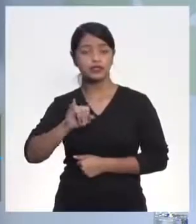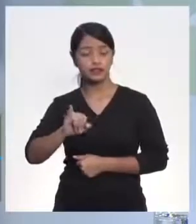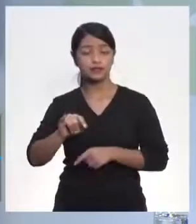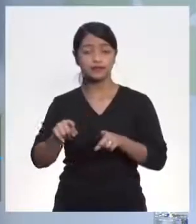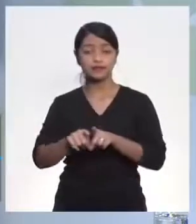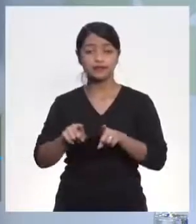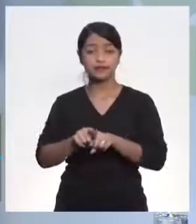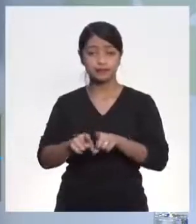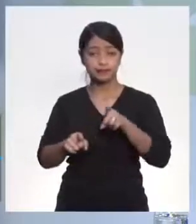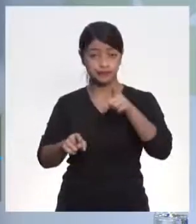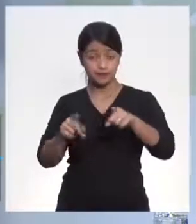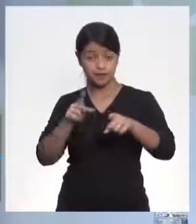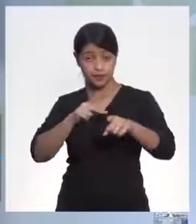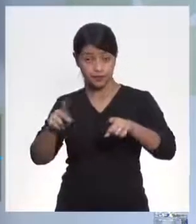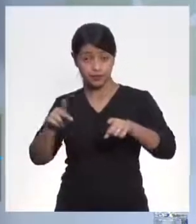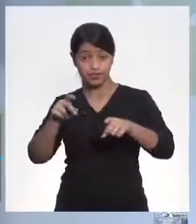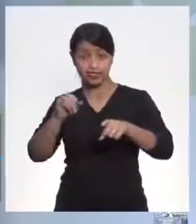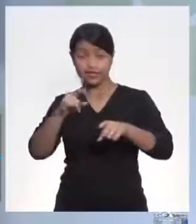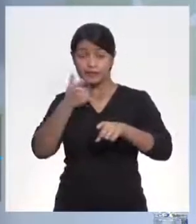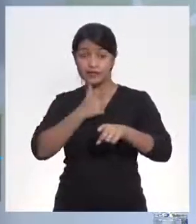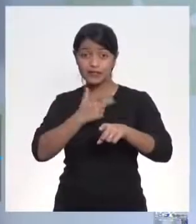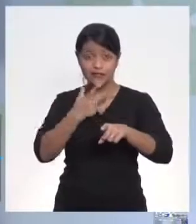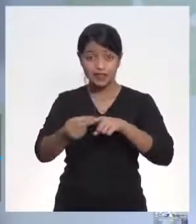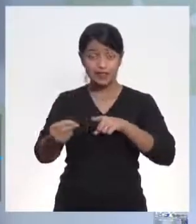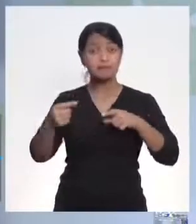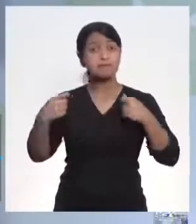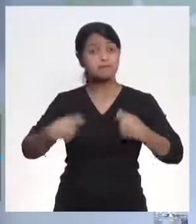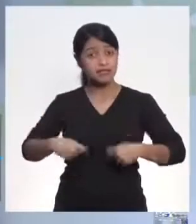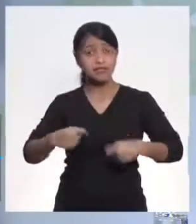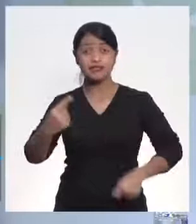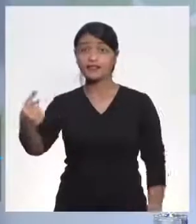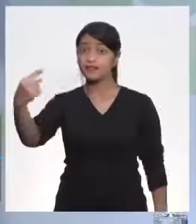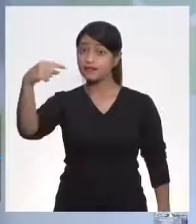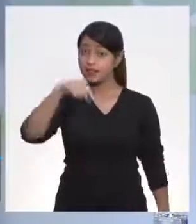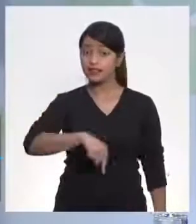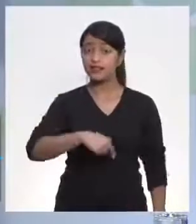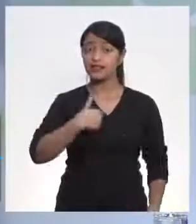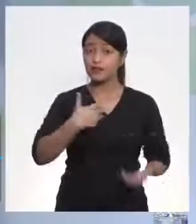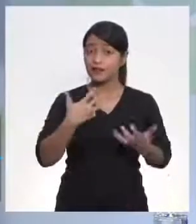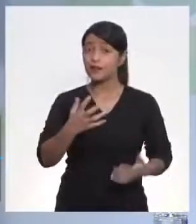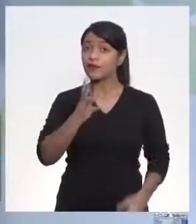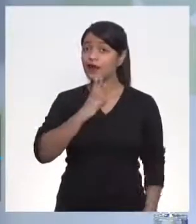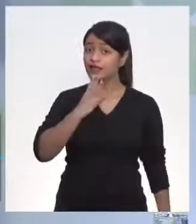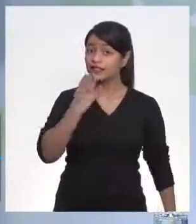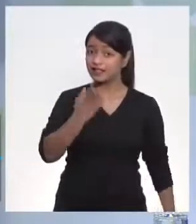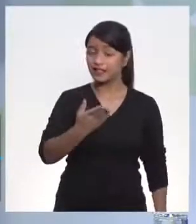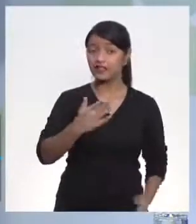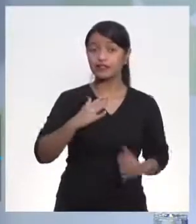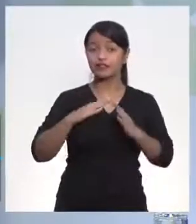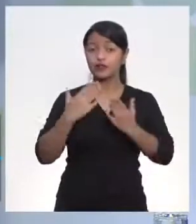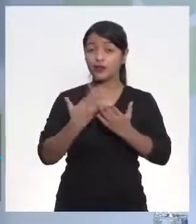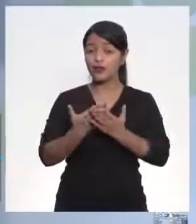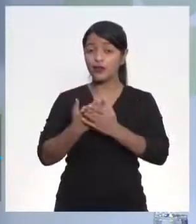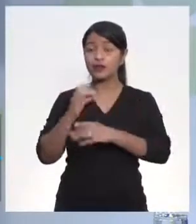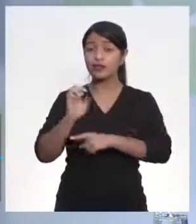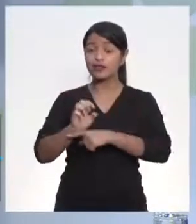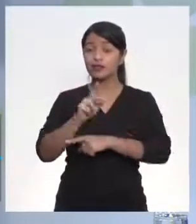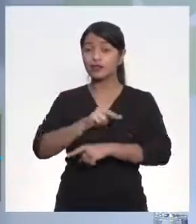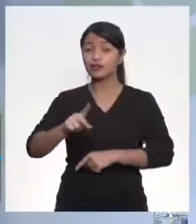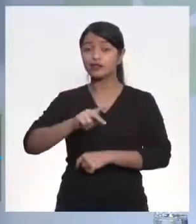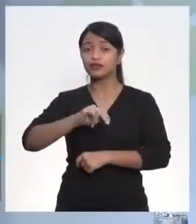professor, se você ganhar, tem que vir aqui no Centro de Mídias, eu tenho que te conhecer, ó. Escola Estadual,